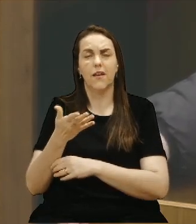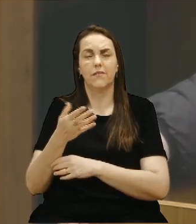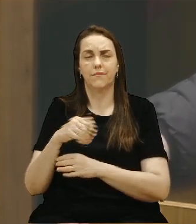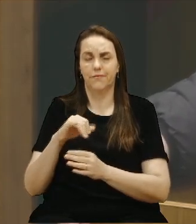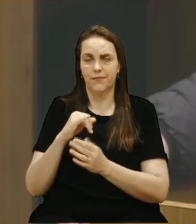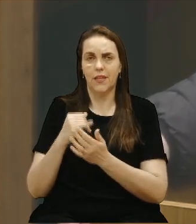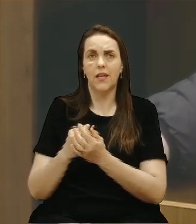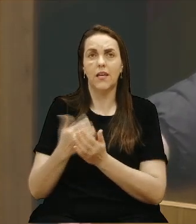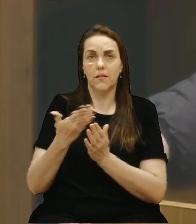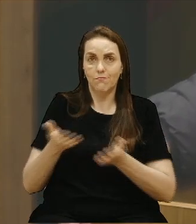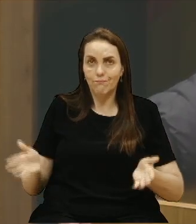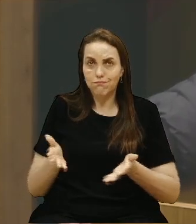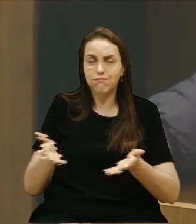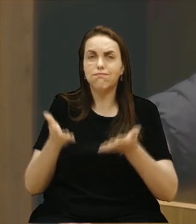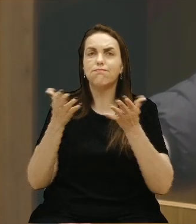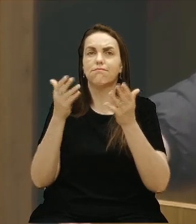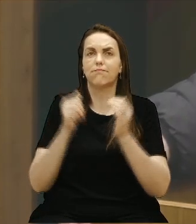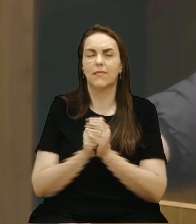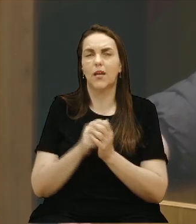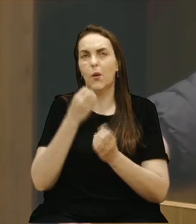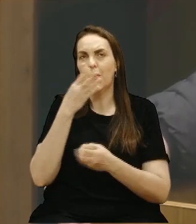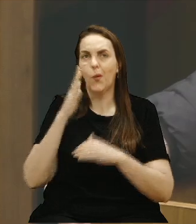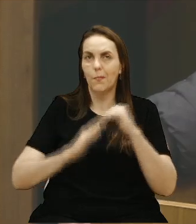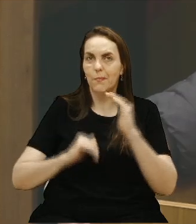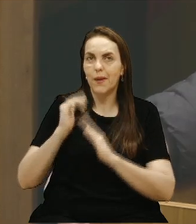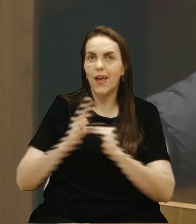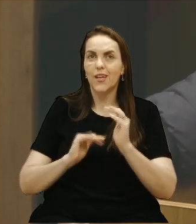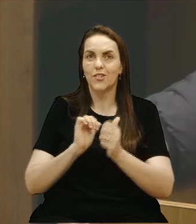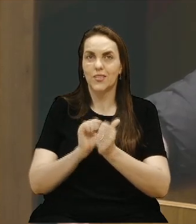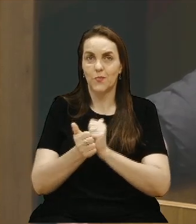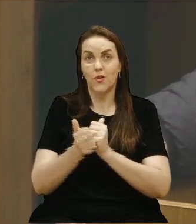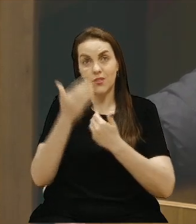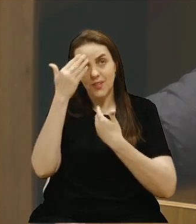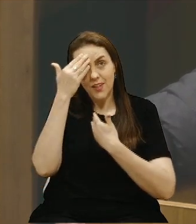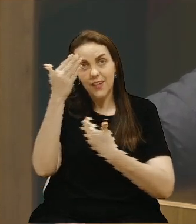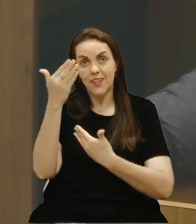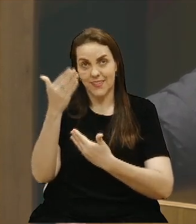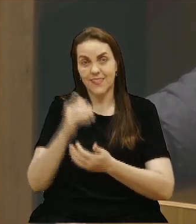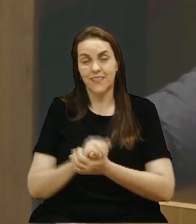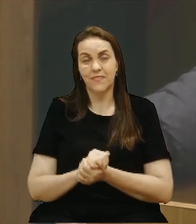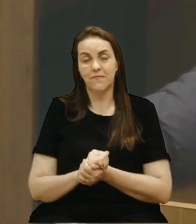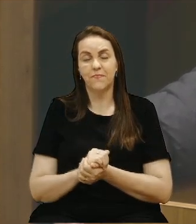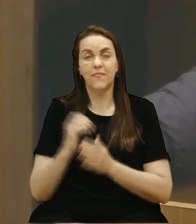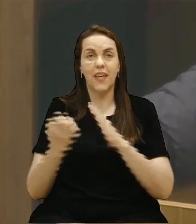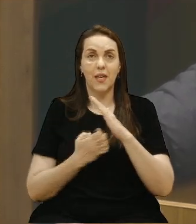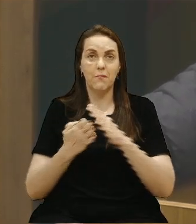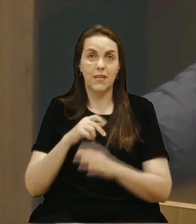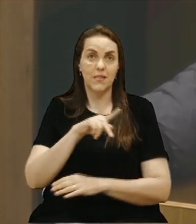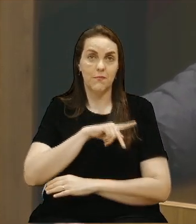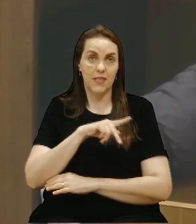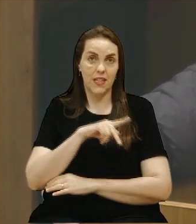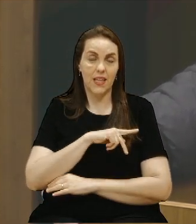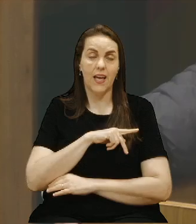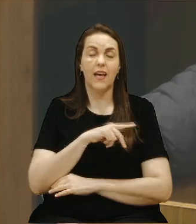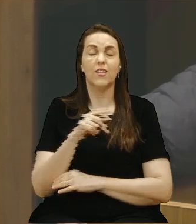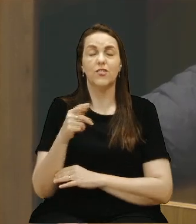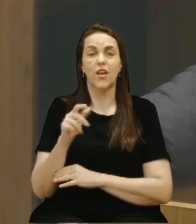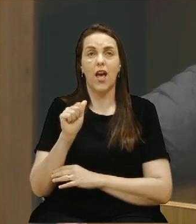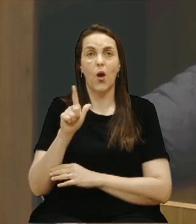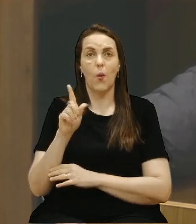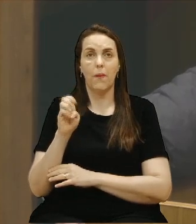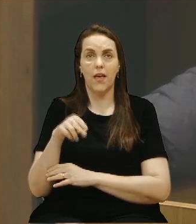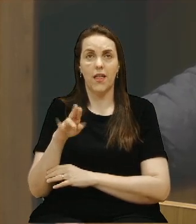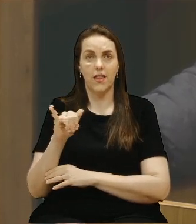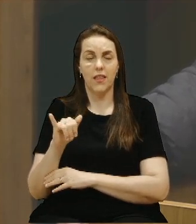no fomento a essas boas práticas do esporte, e agradecer, né, a empresa Petenat, a Ognibene, ao Cimex,